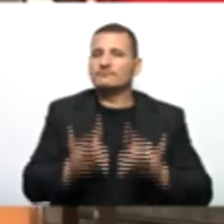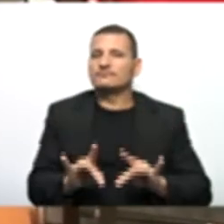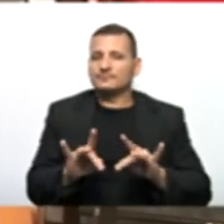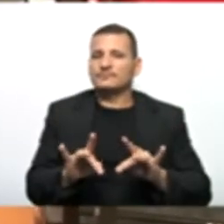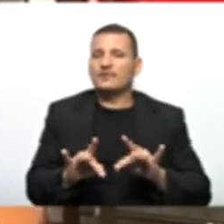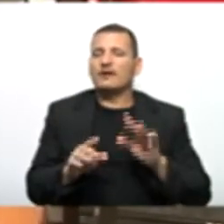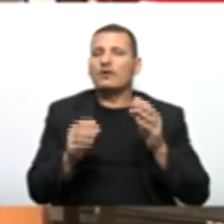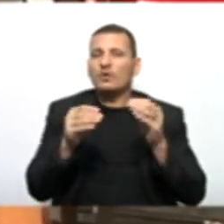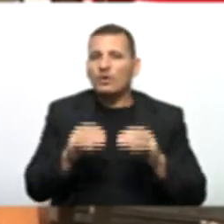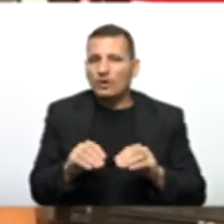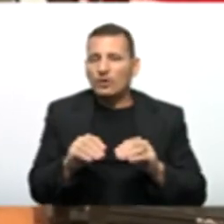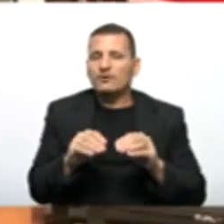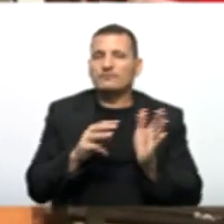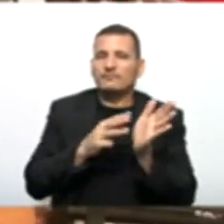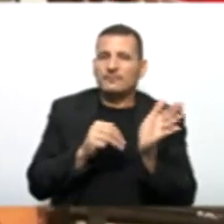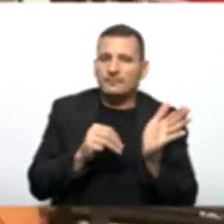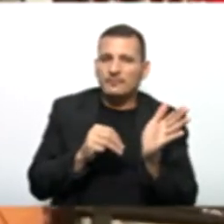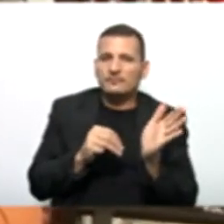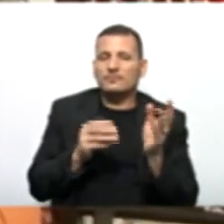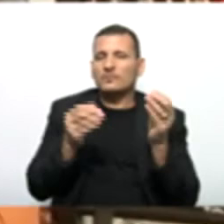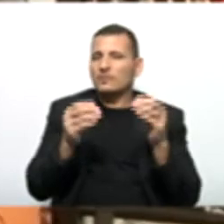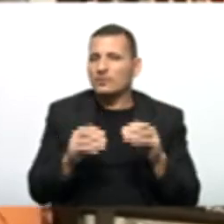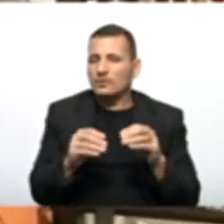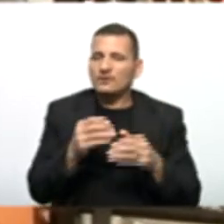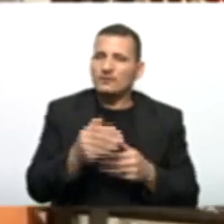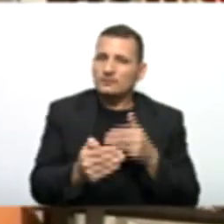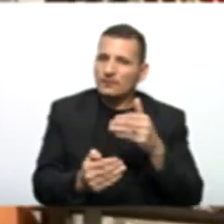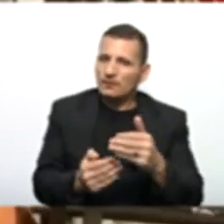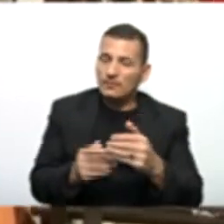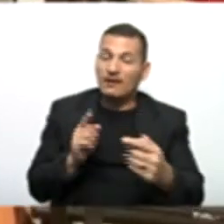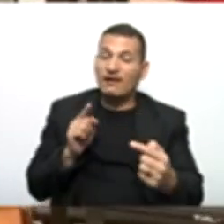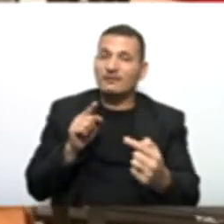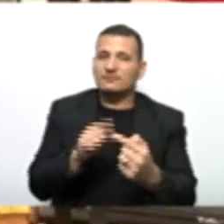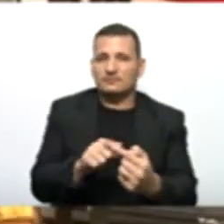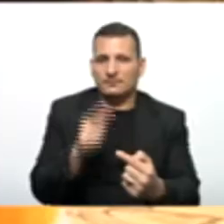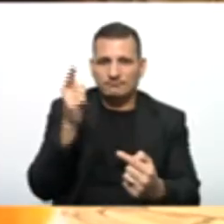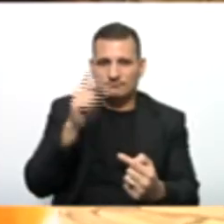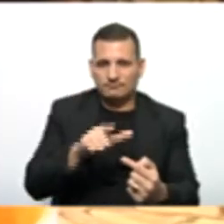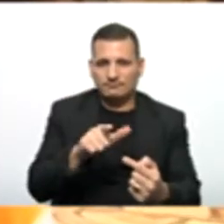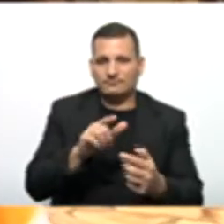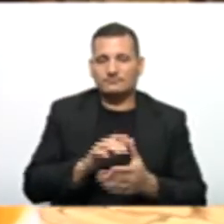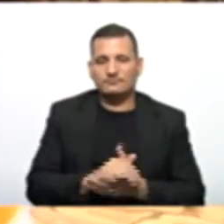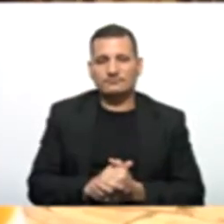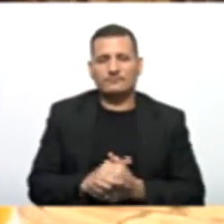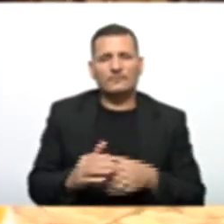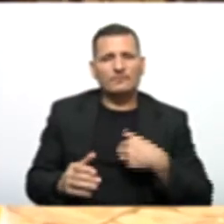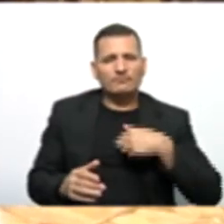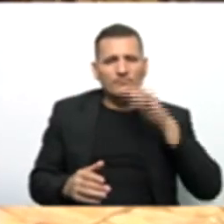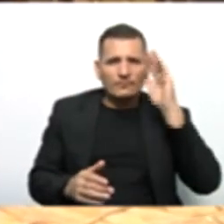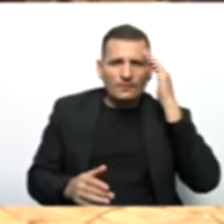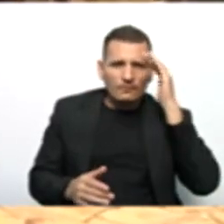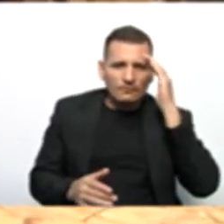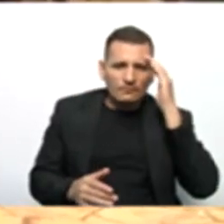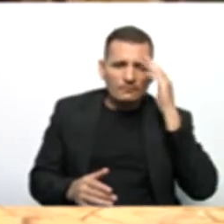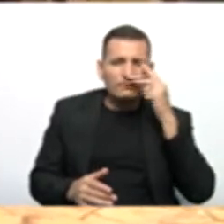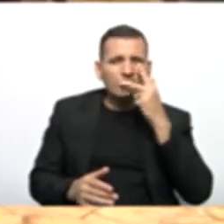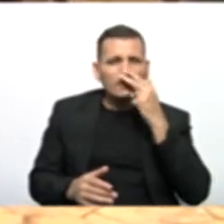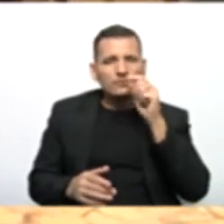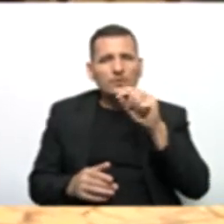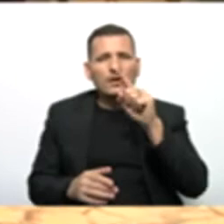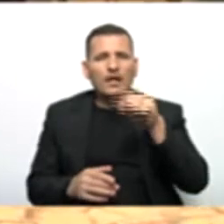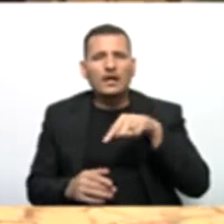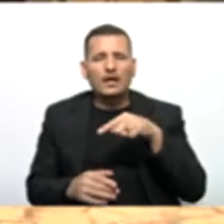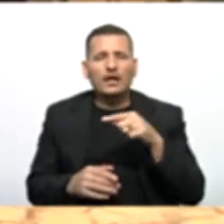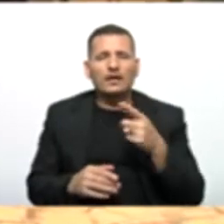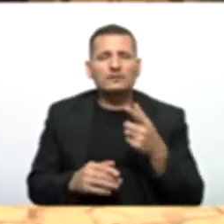coloca em métodos e etapas, né? Até atingir o grande objetivo que é concretizá-lo na prática. Eu entendo que seja tipo assim uma meta que a